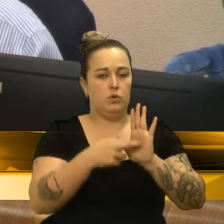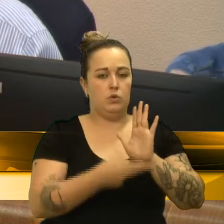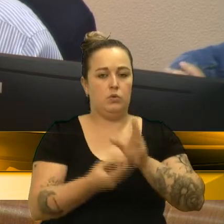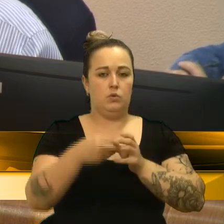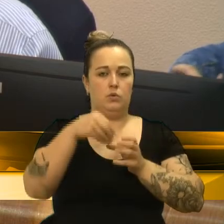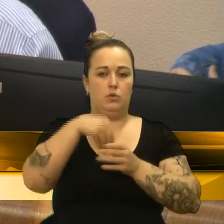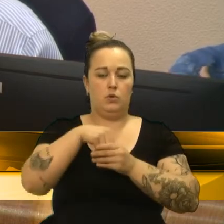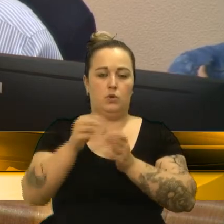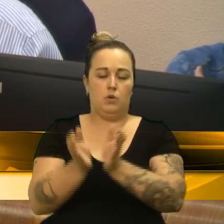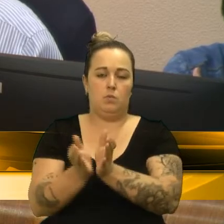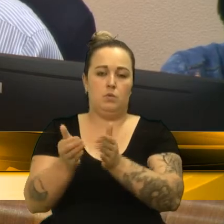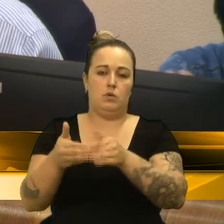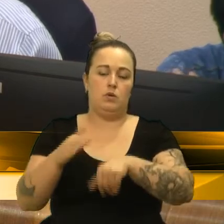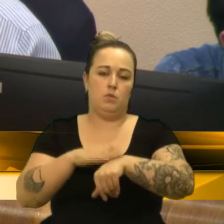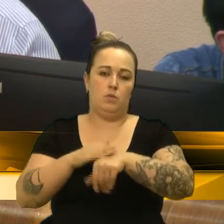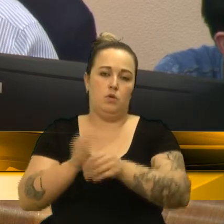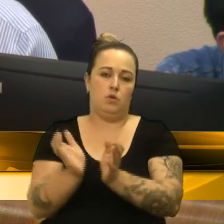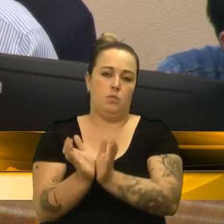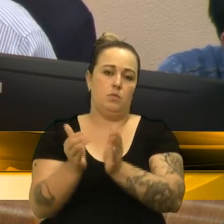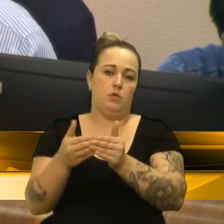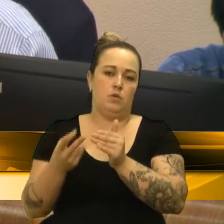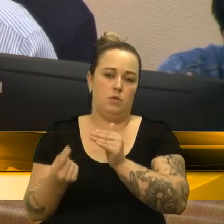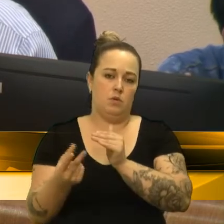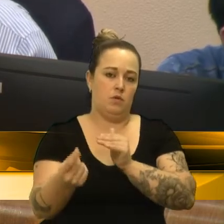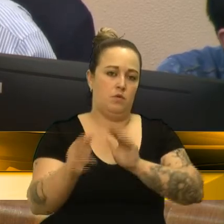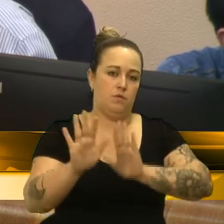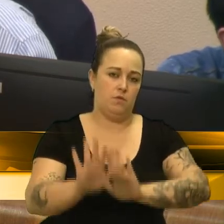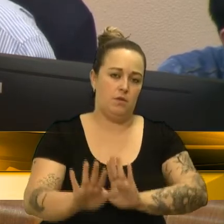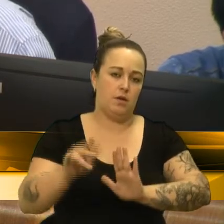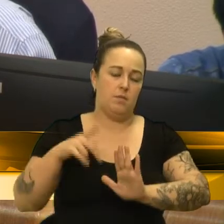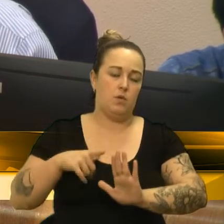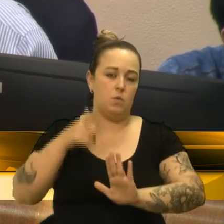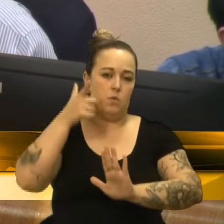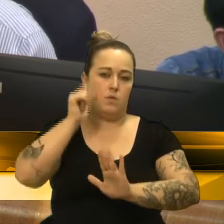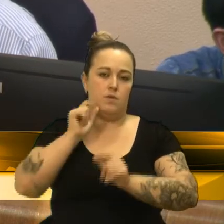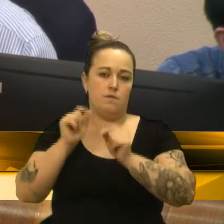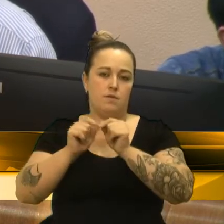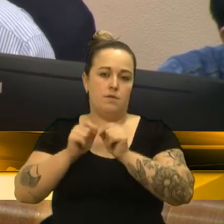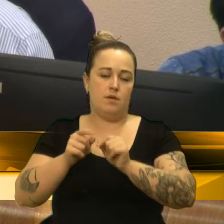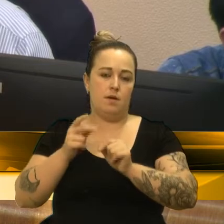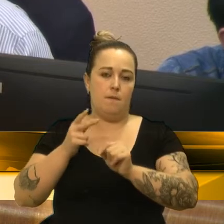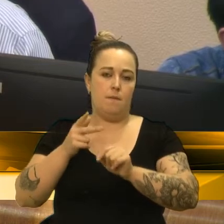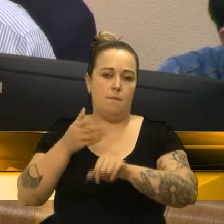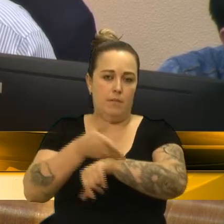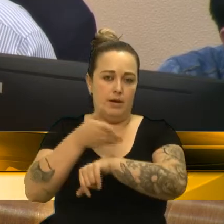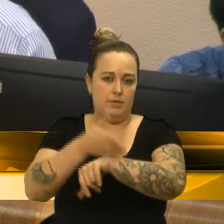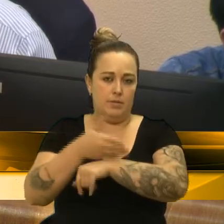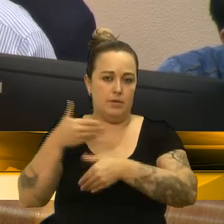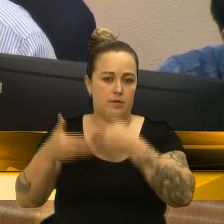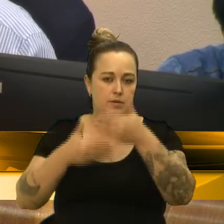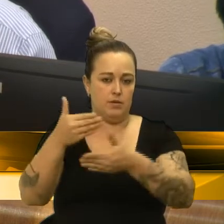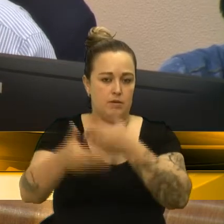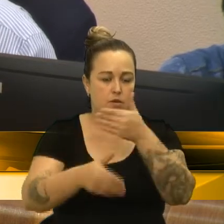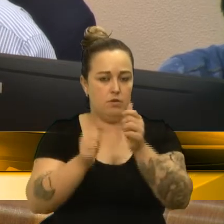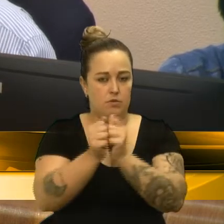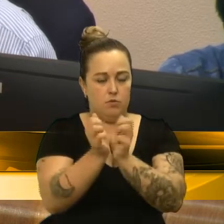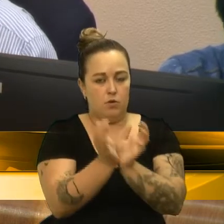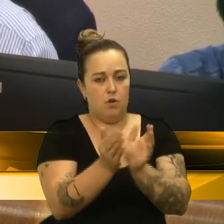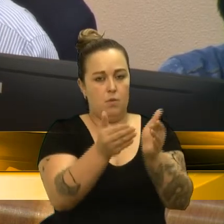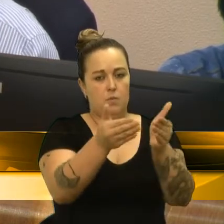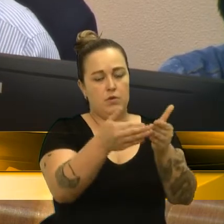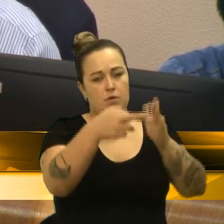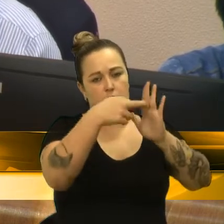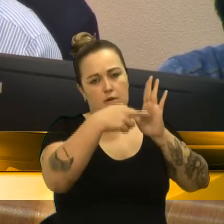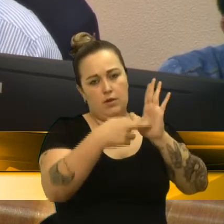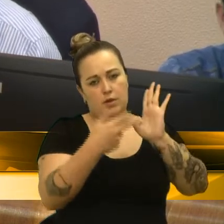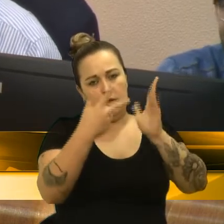permanentes e as comissões temporárias deverão assegurar a participação proporcional dos partidos representados na Câmara, aplicando-se às comissões temporárias as mesmas regras que